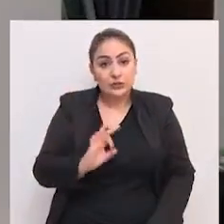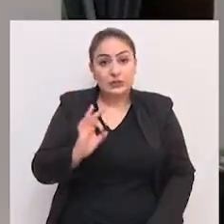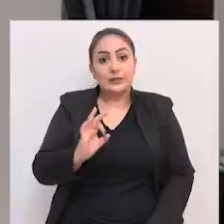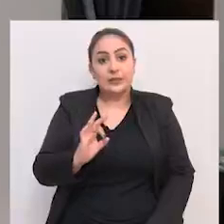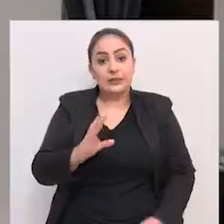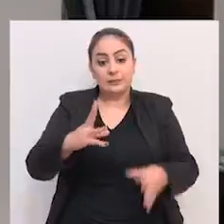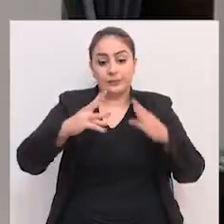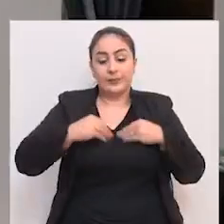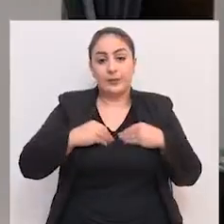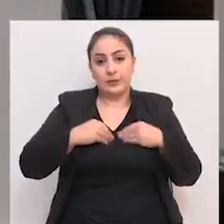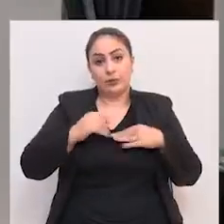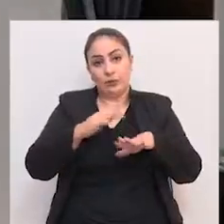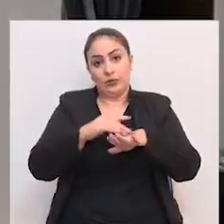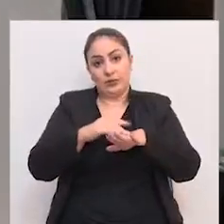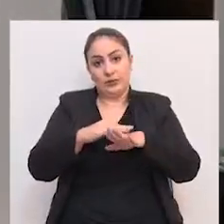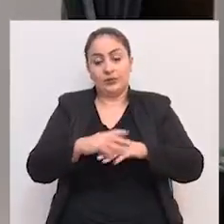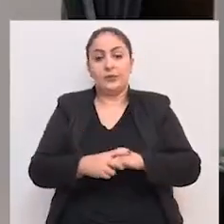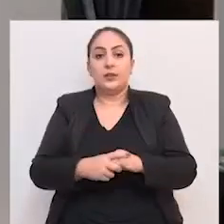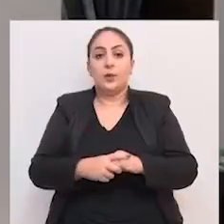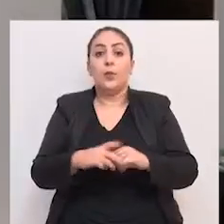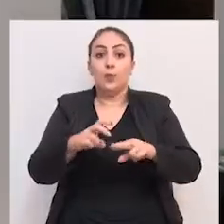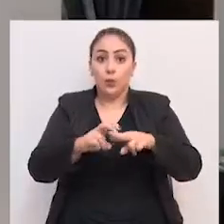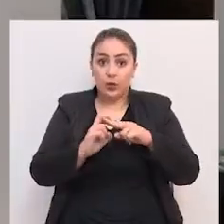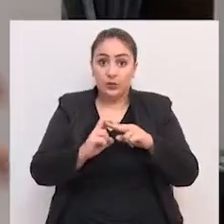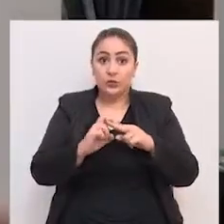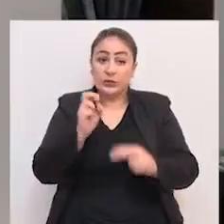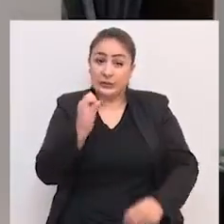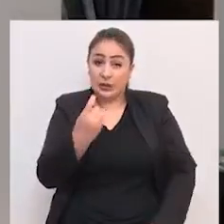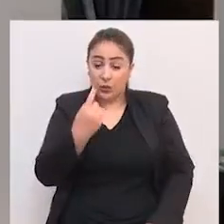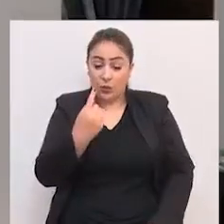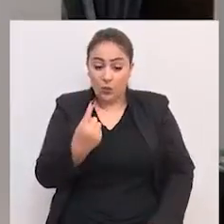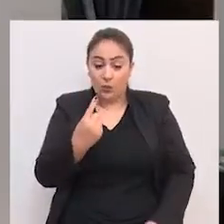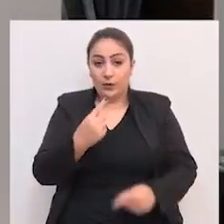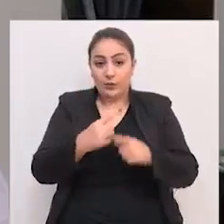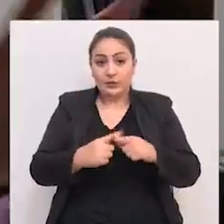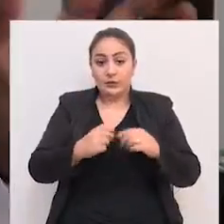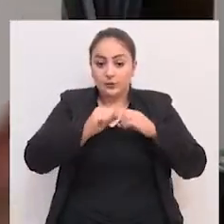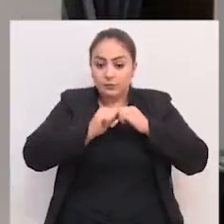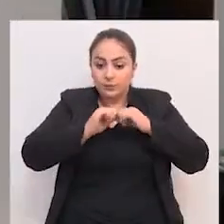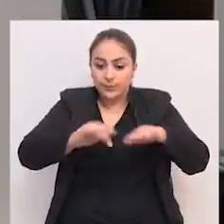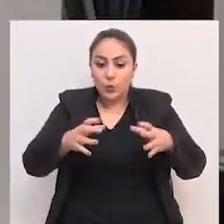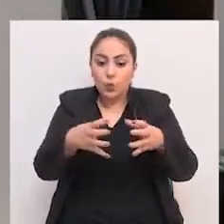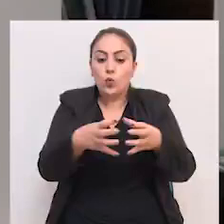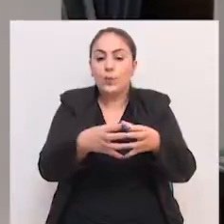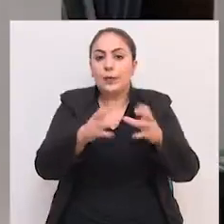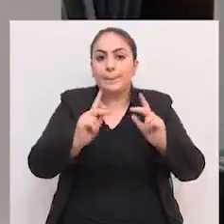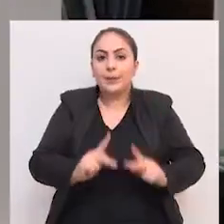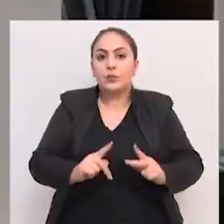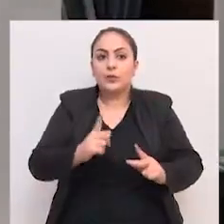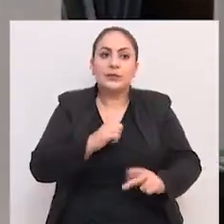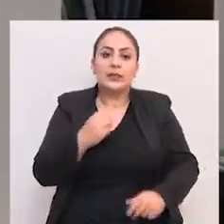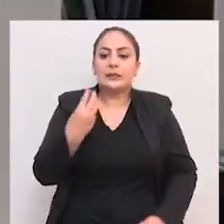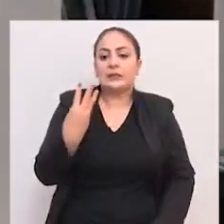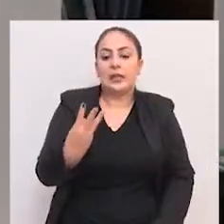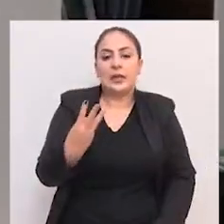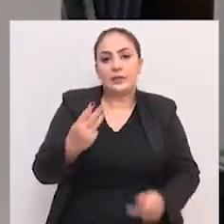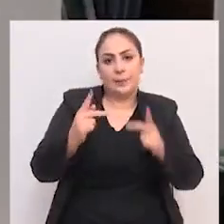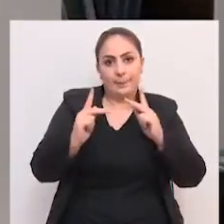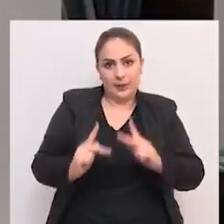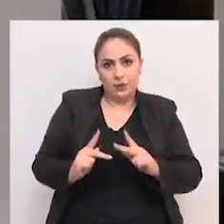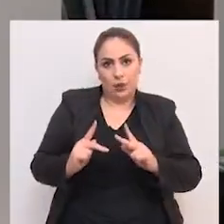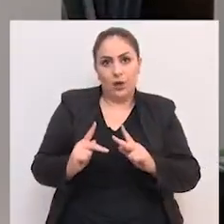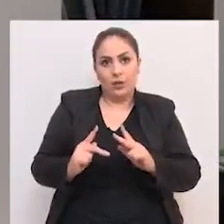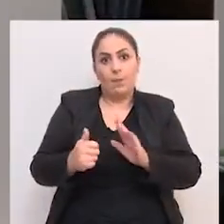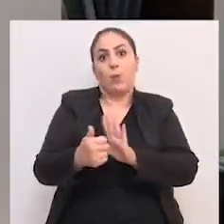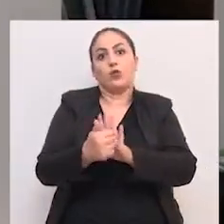maior índice de infecção. Deve salientar que se num surto, num grupo de pessoas, tem 3